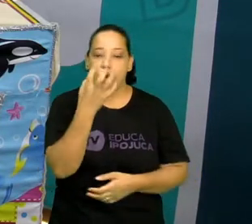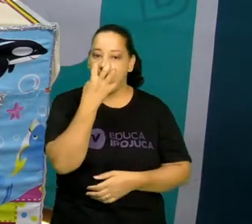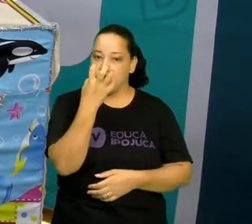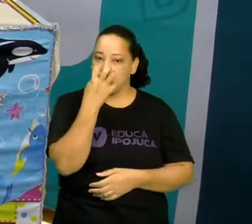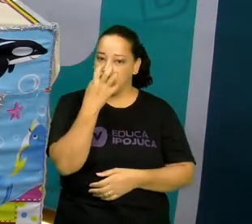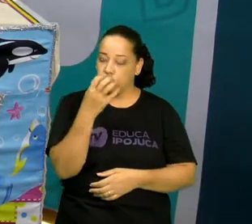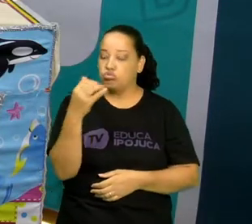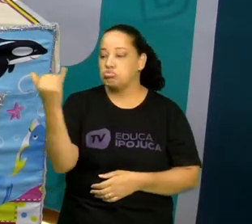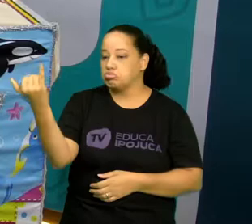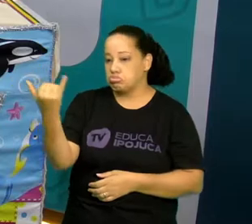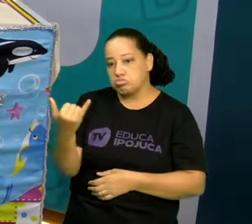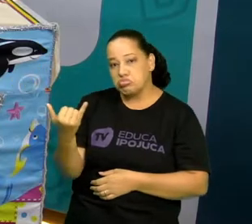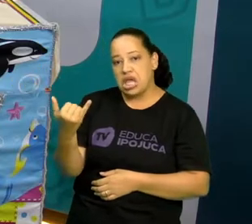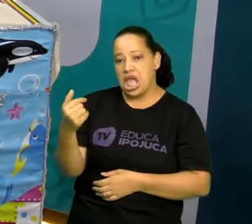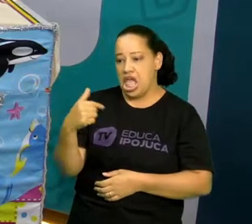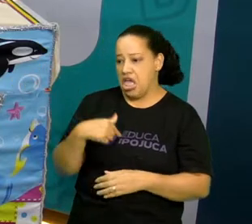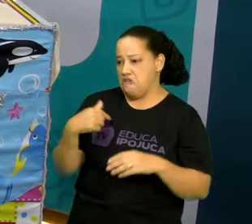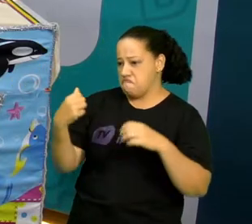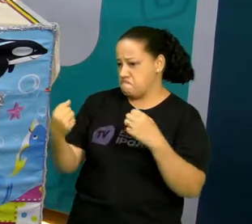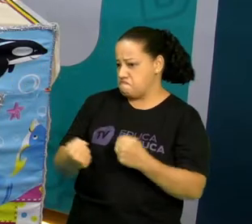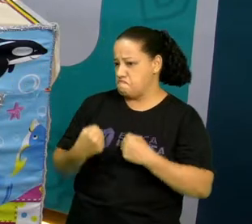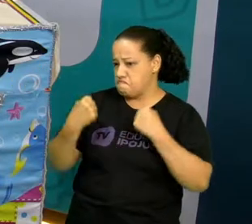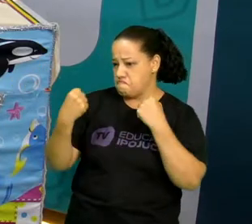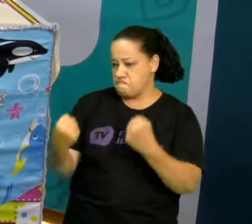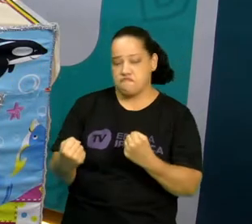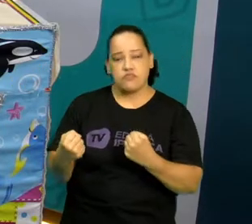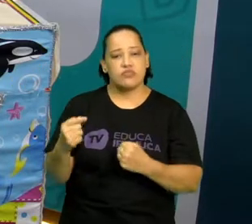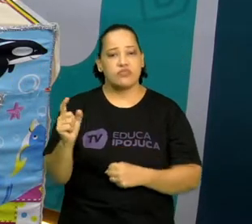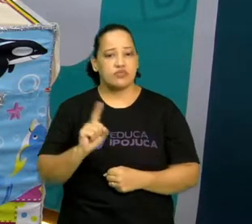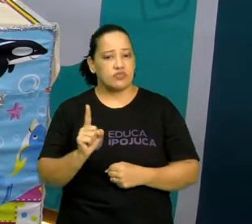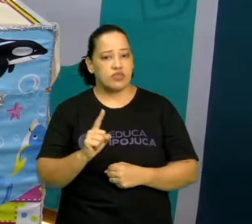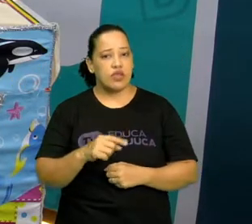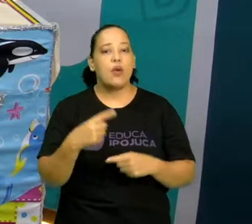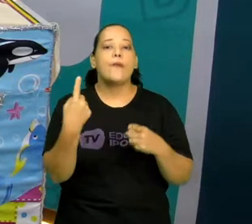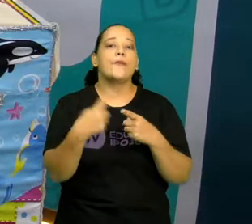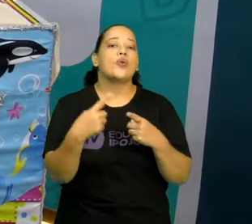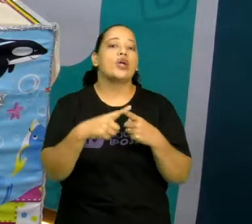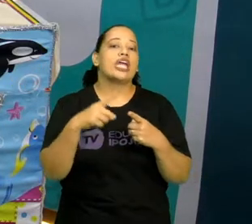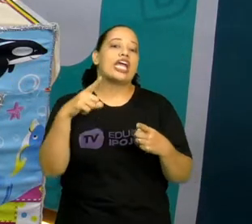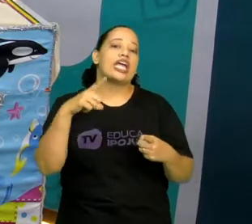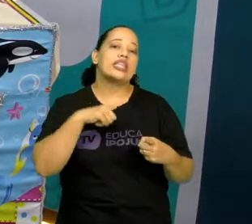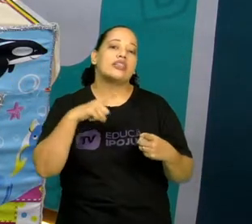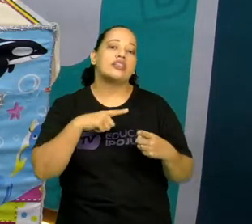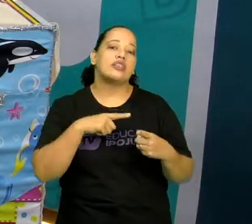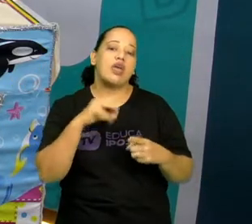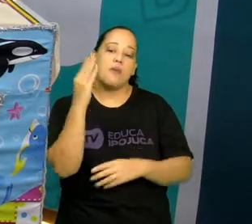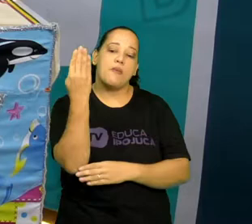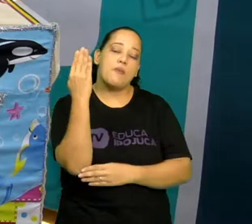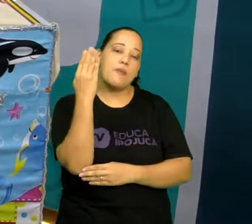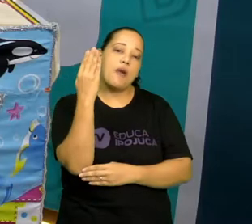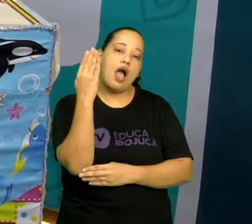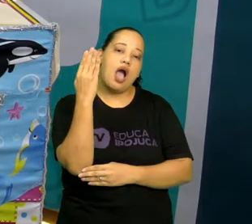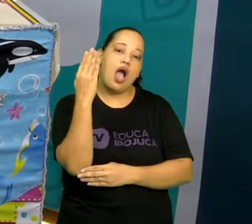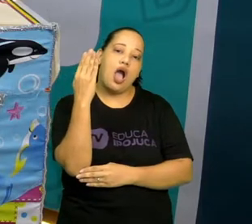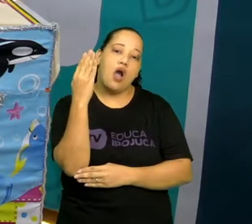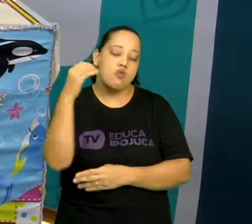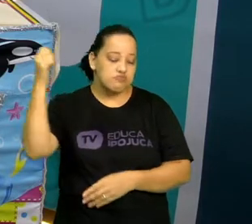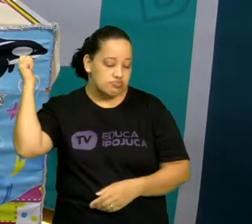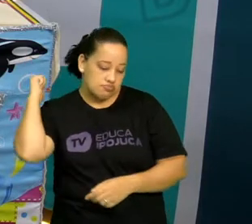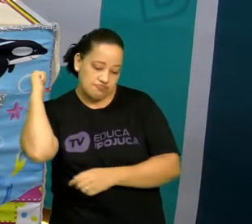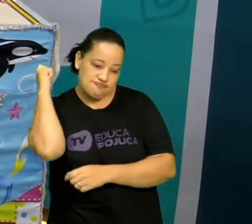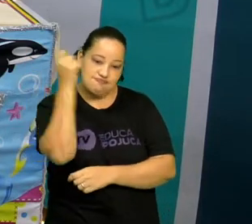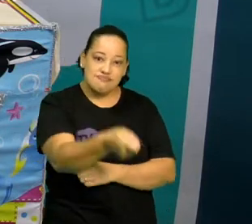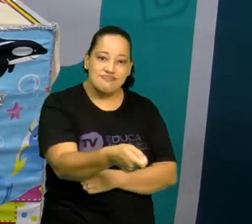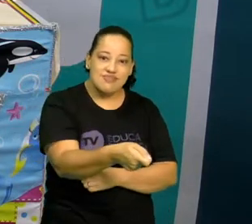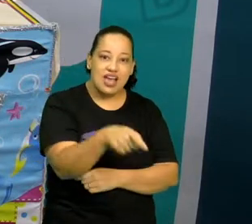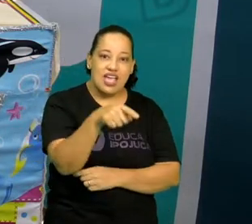Não. Não. Porque tem o pau que bate no cão. Eita. Então o pau